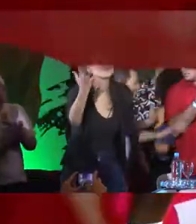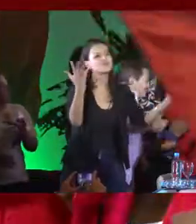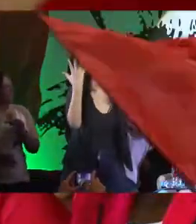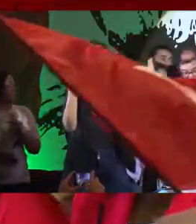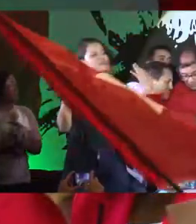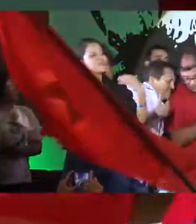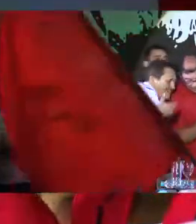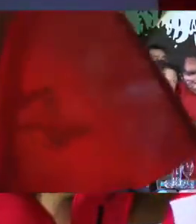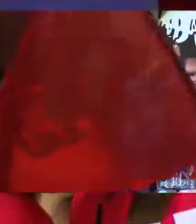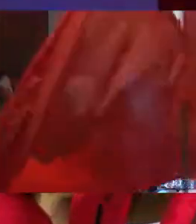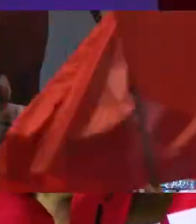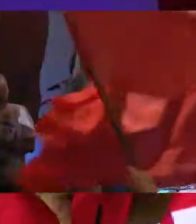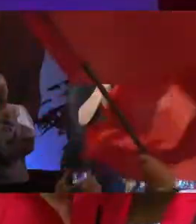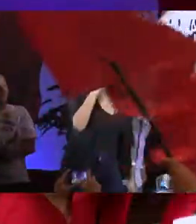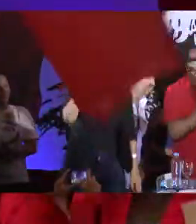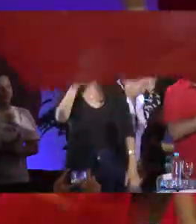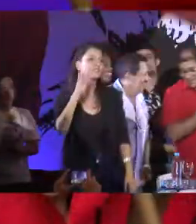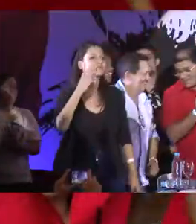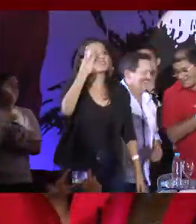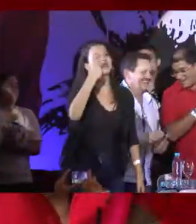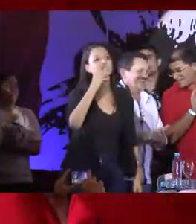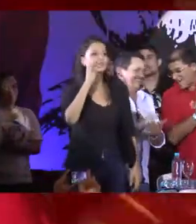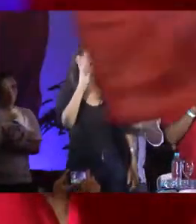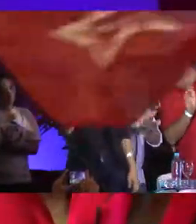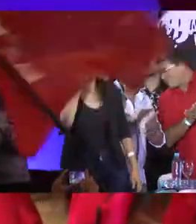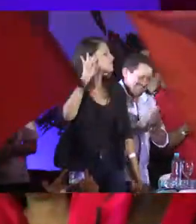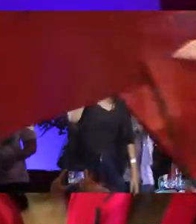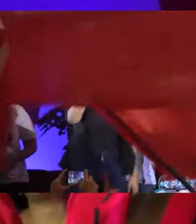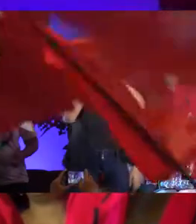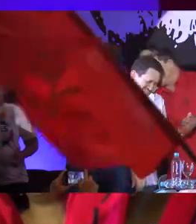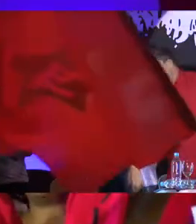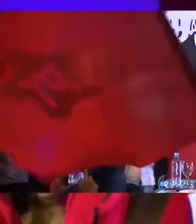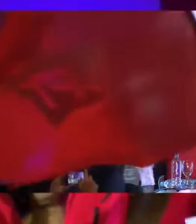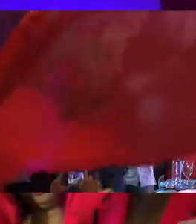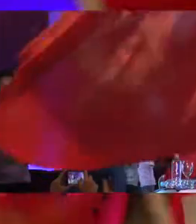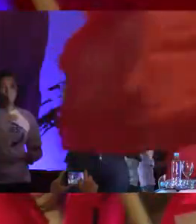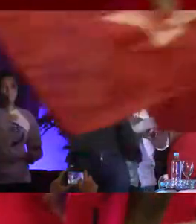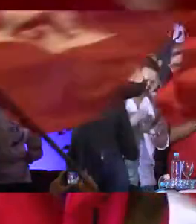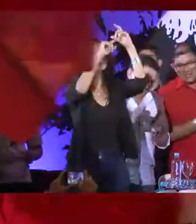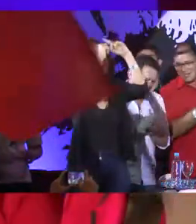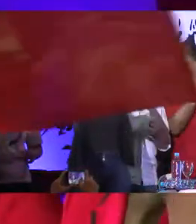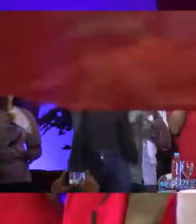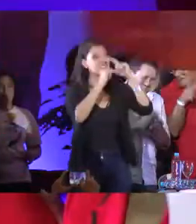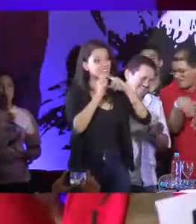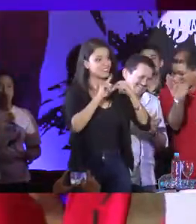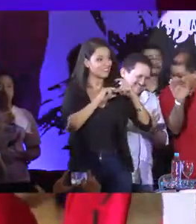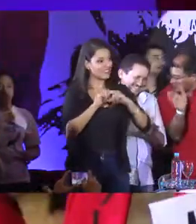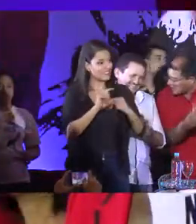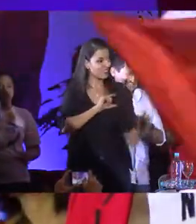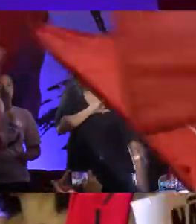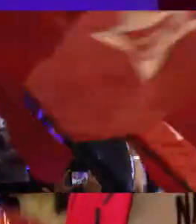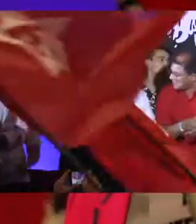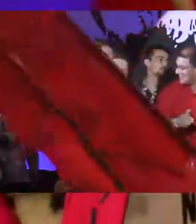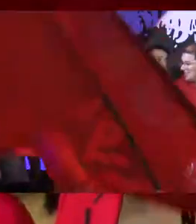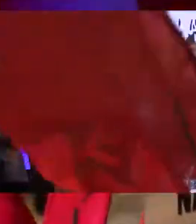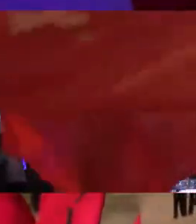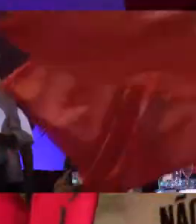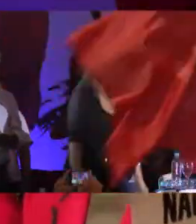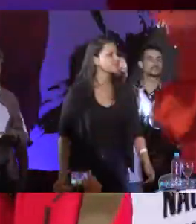você. PT, PT, PT. A estrela valente que agora vai.